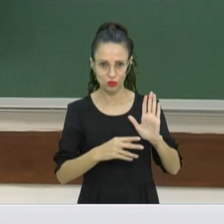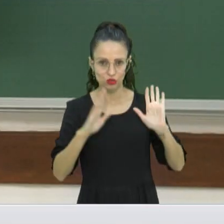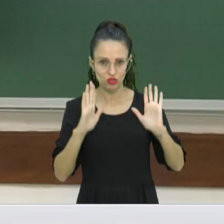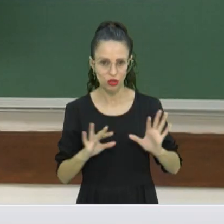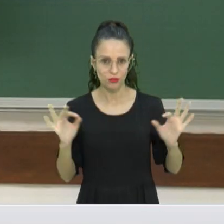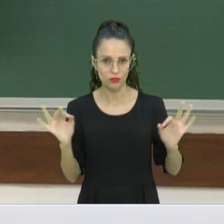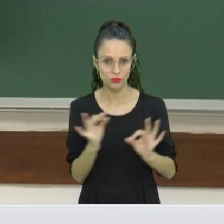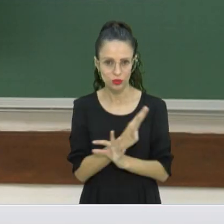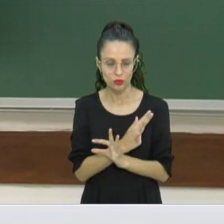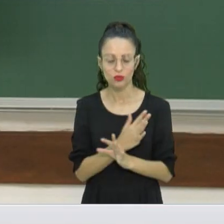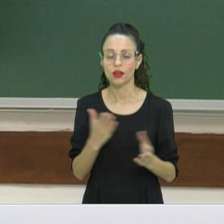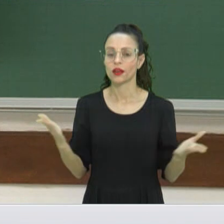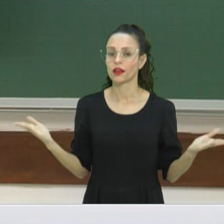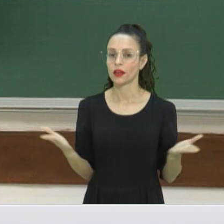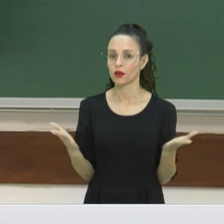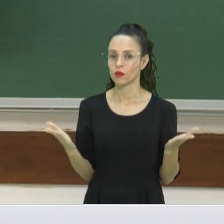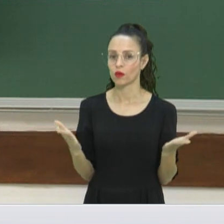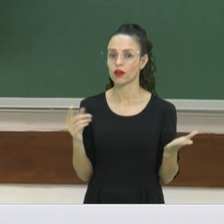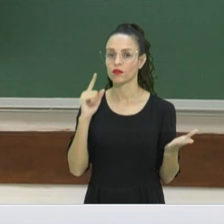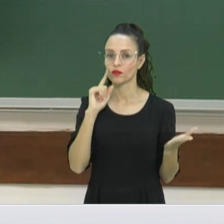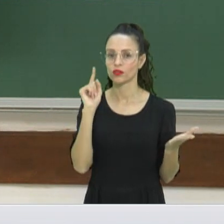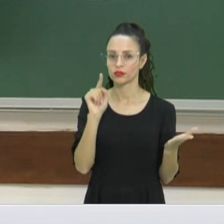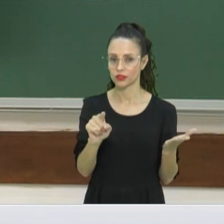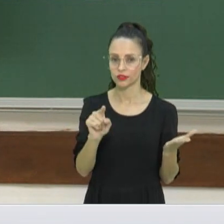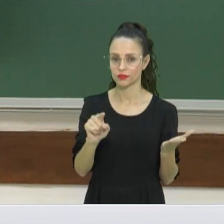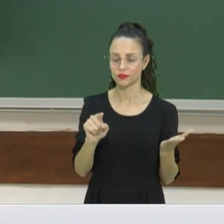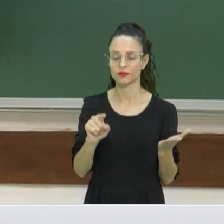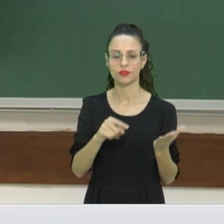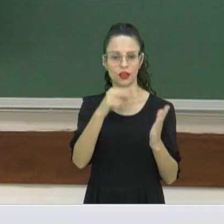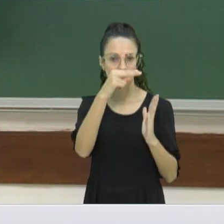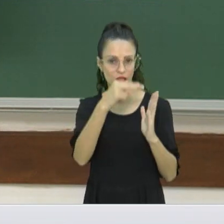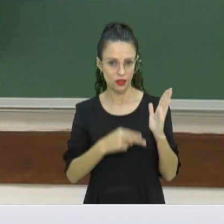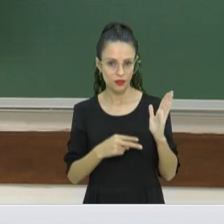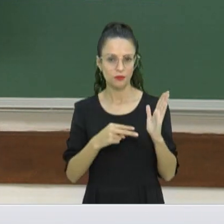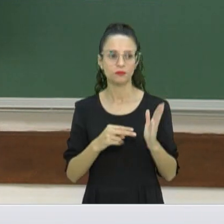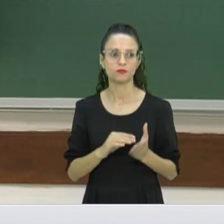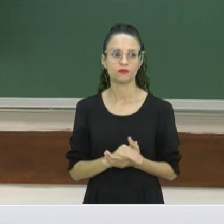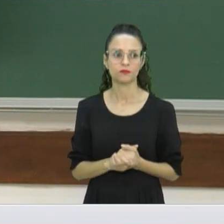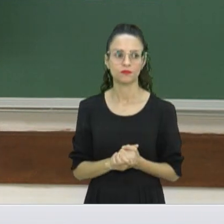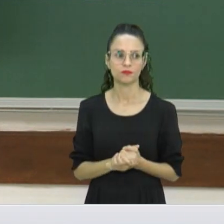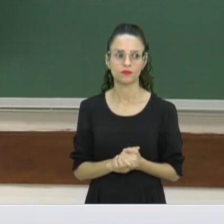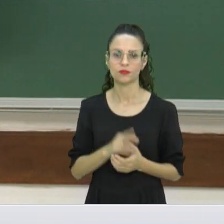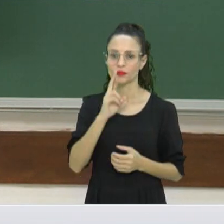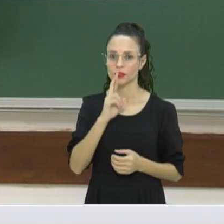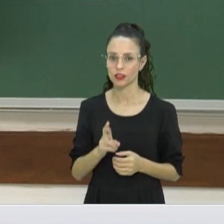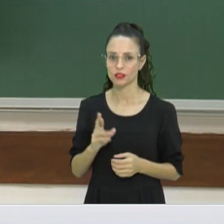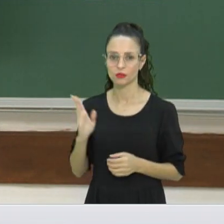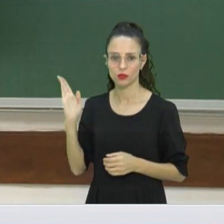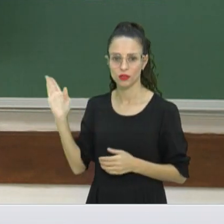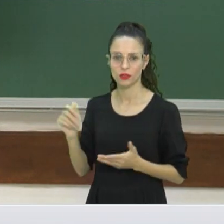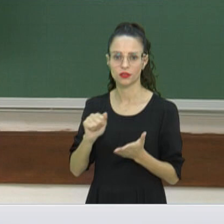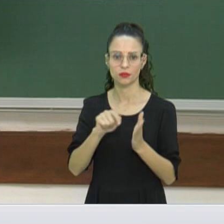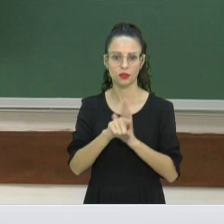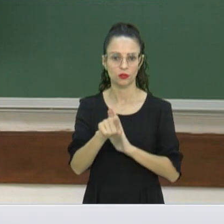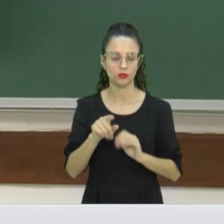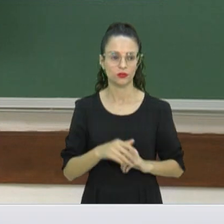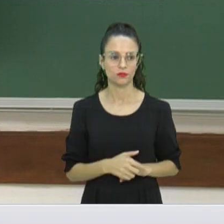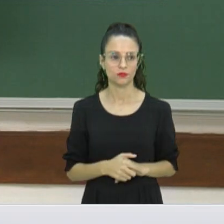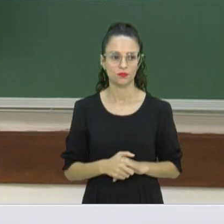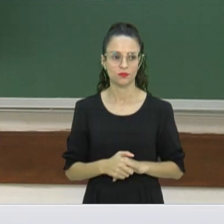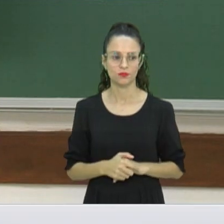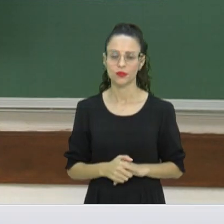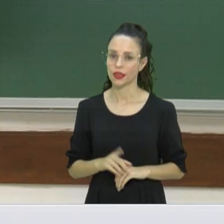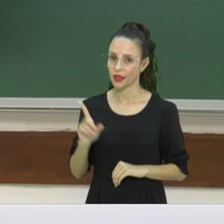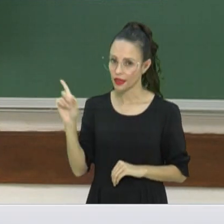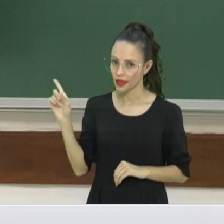agora você vai olhar para a tela e vai fazer a sua leitura, tá? E responder essa pergunta aqui, ó.